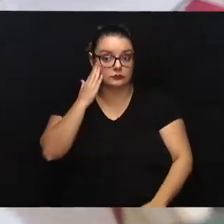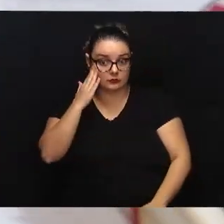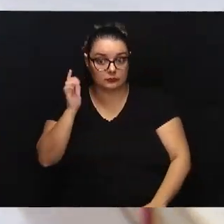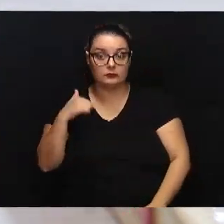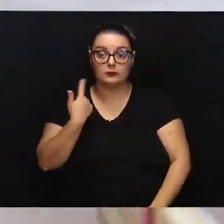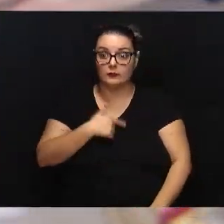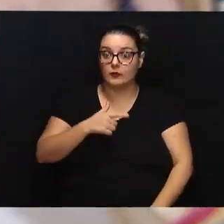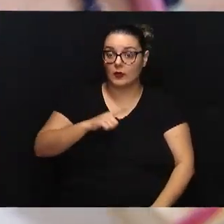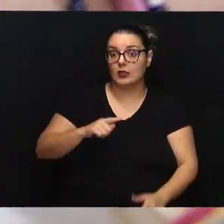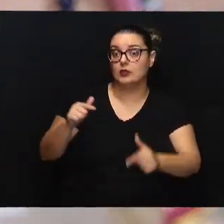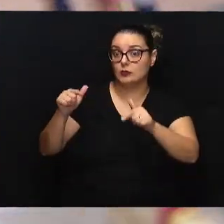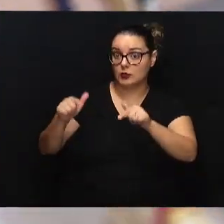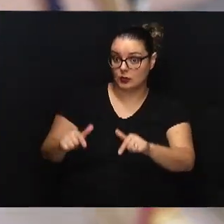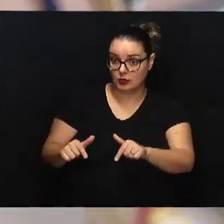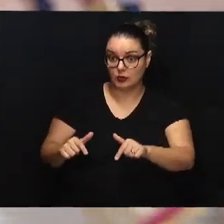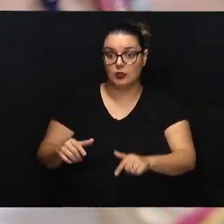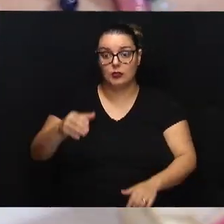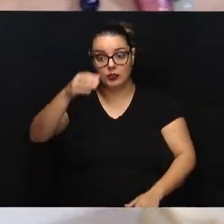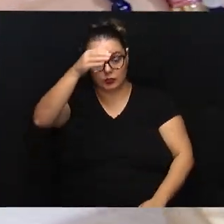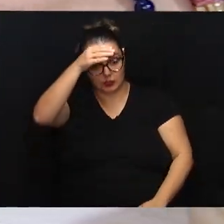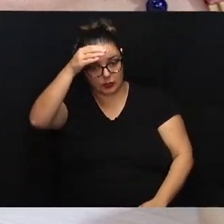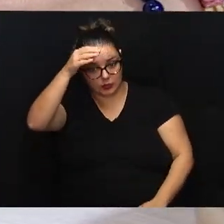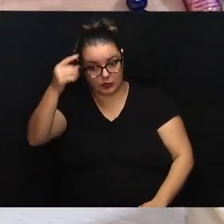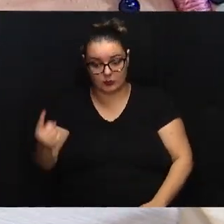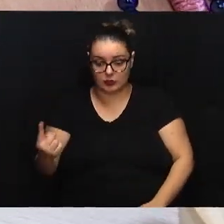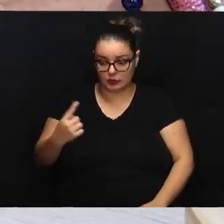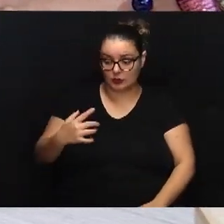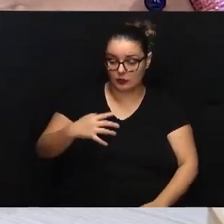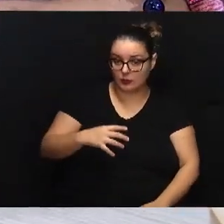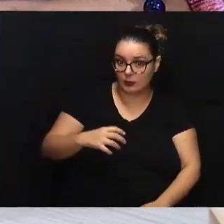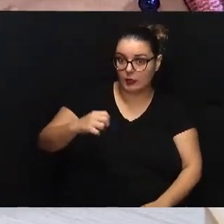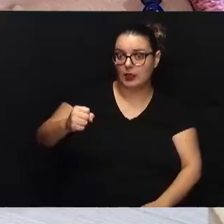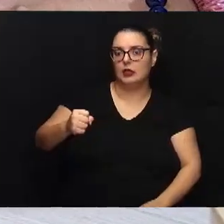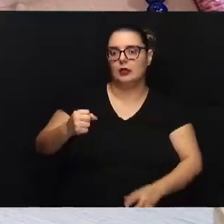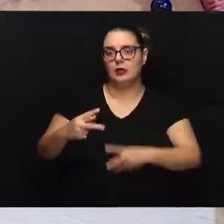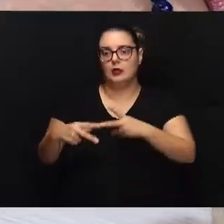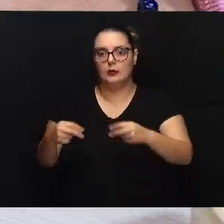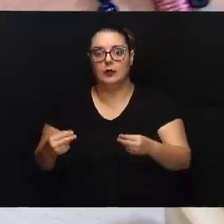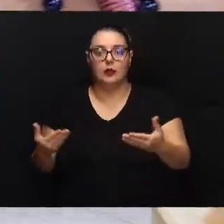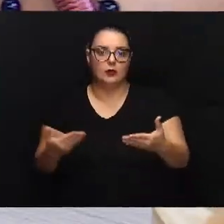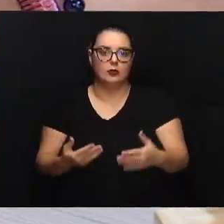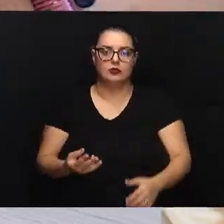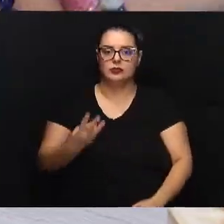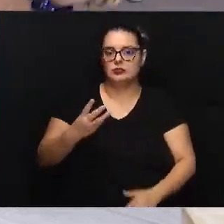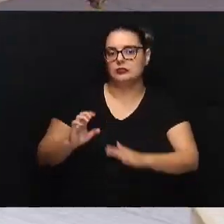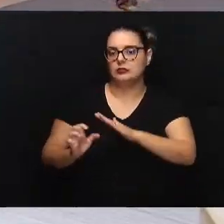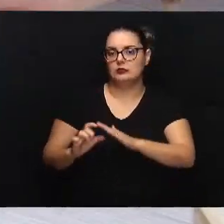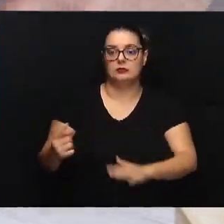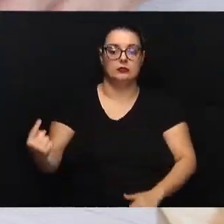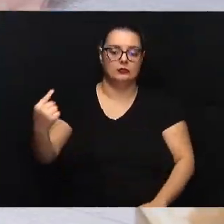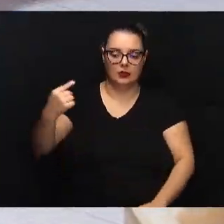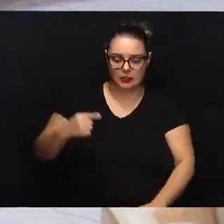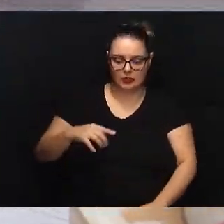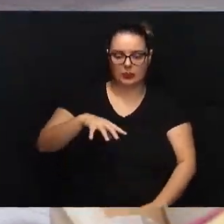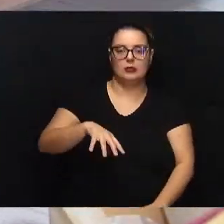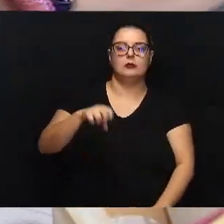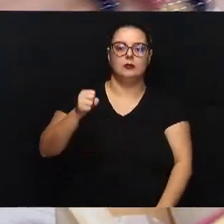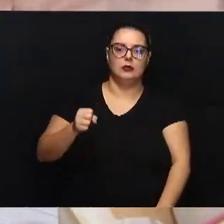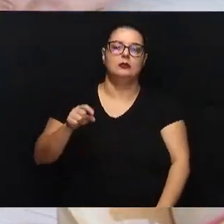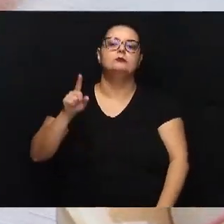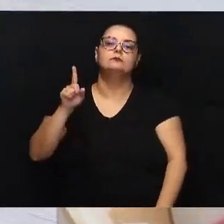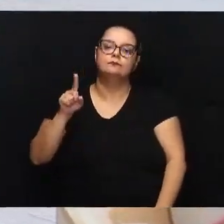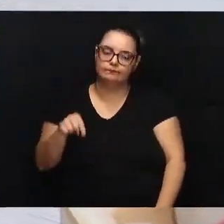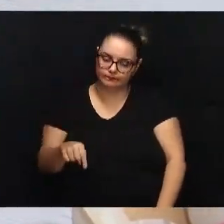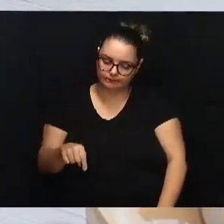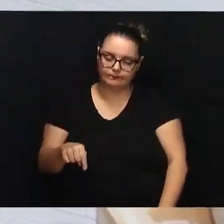e que o cliente pode vir retirar, por exemplo, hoje nós tivemos 3 empresas que vieram retirar. Isso realmente